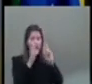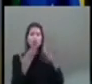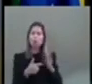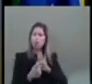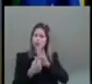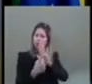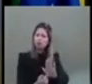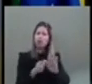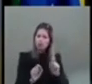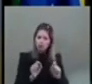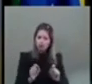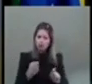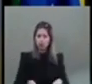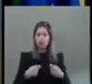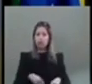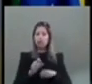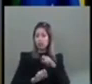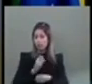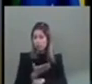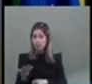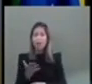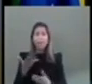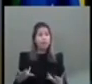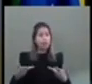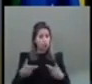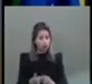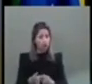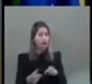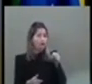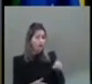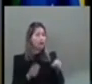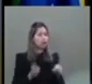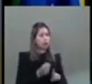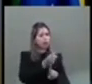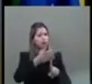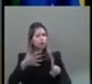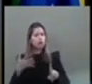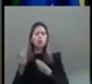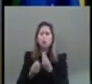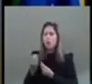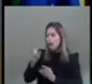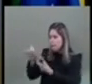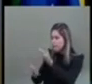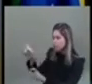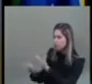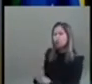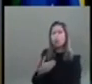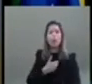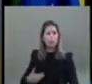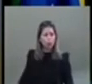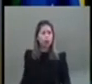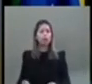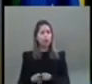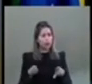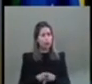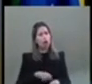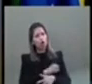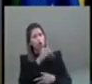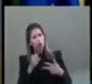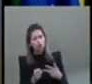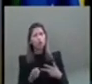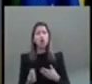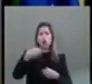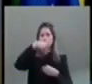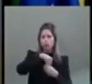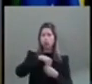na sua razão de ser em sua eficácia porque ela é extensiva de quaisquer dos poderes da União incluídos os